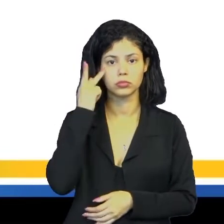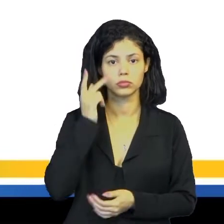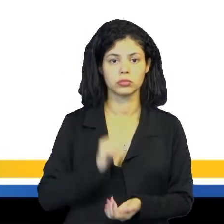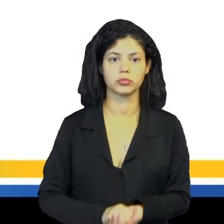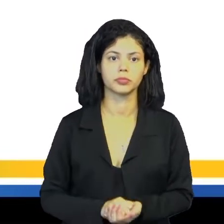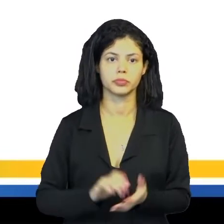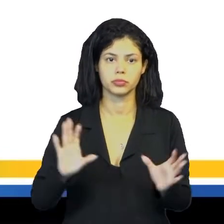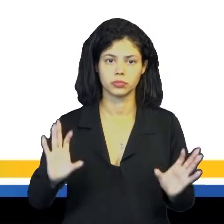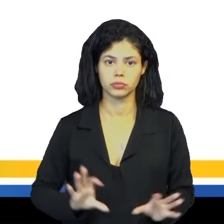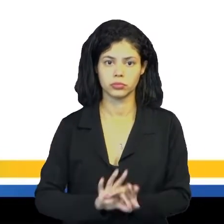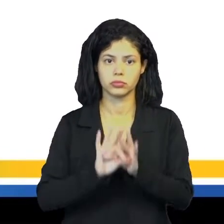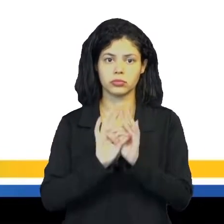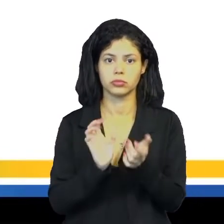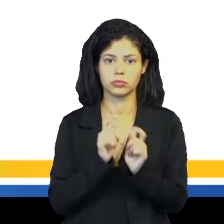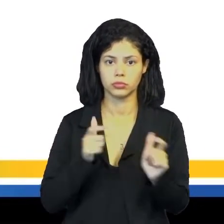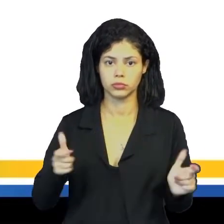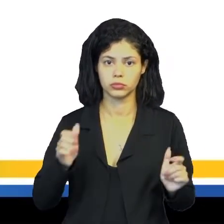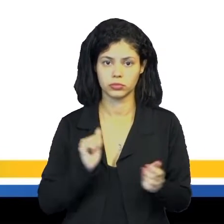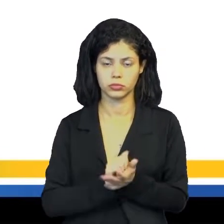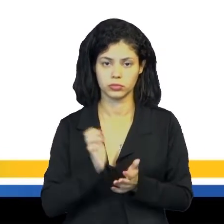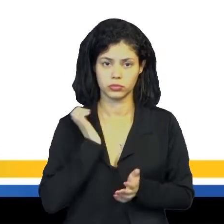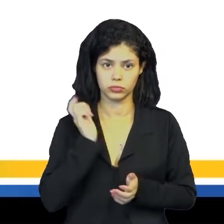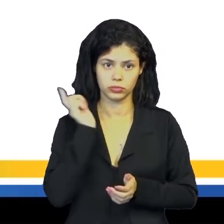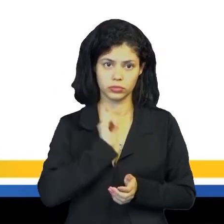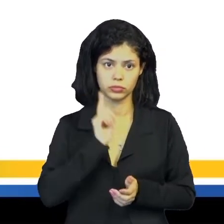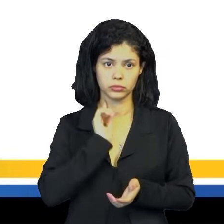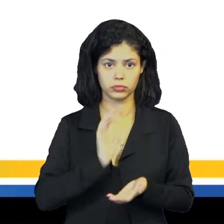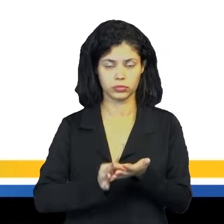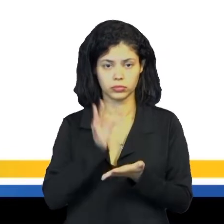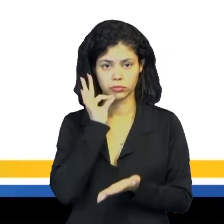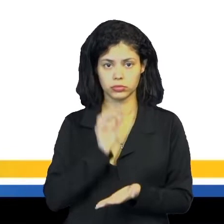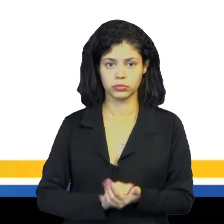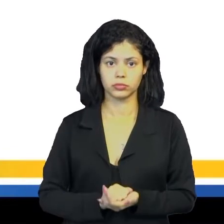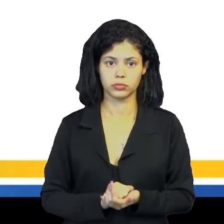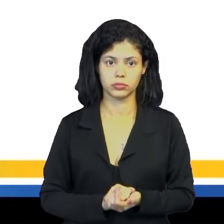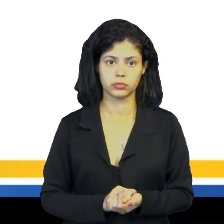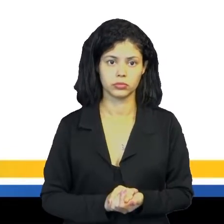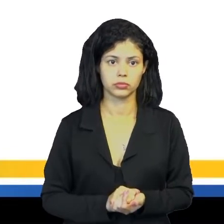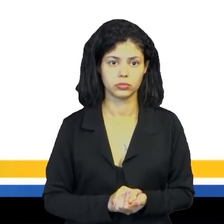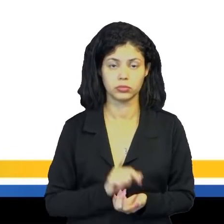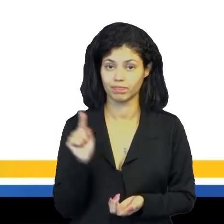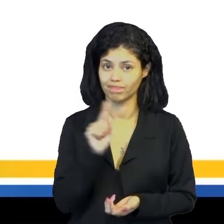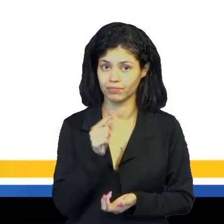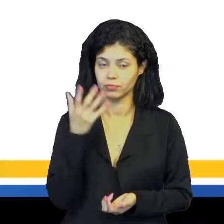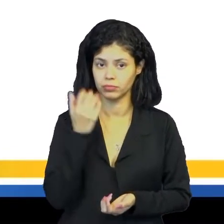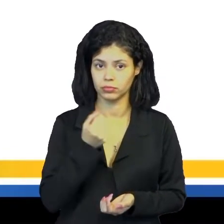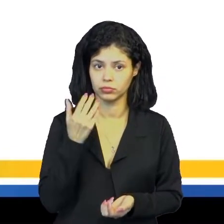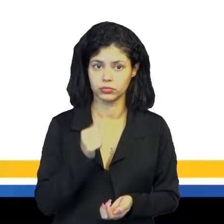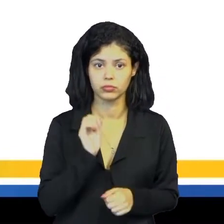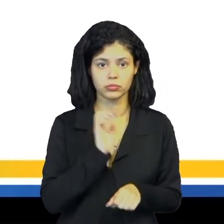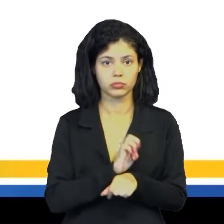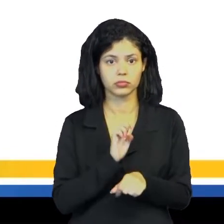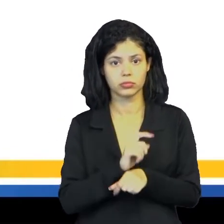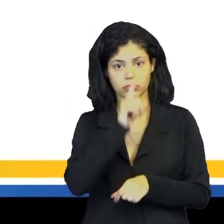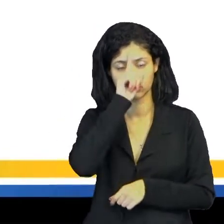mito difundido, a maior riqueza de Minas Gerais era o café mesmo, também, e não o leite. O